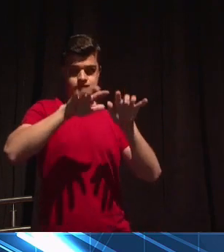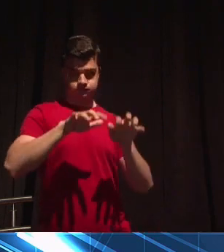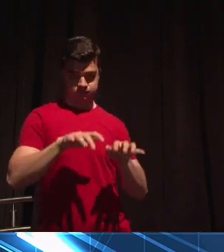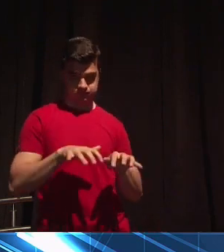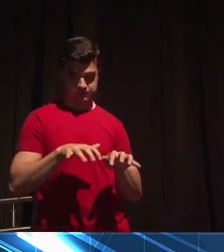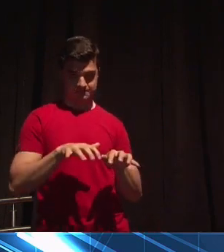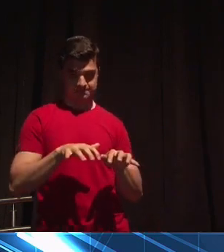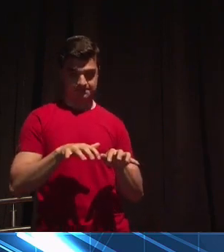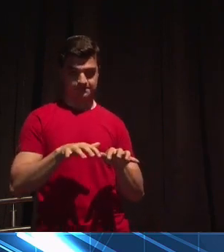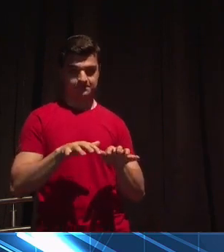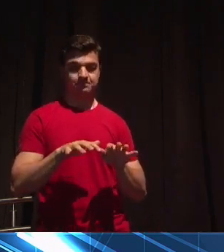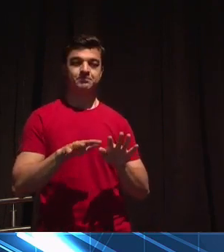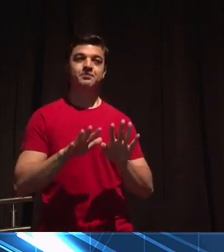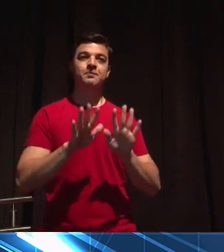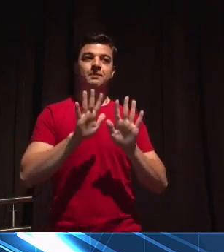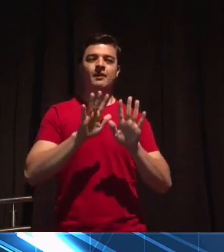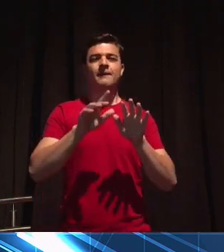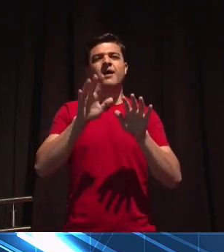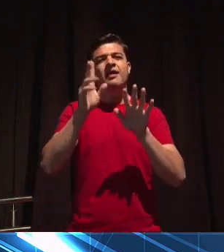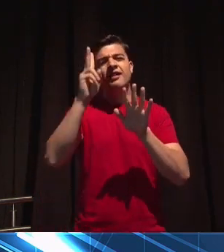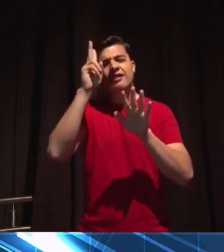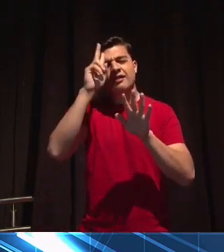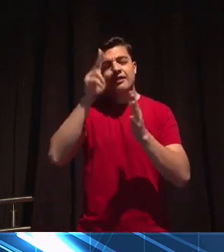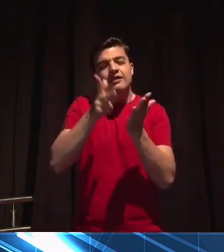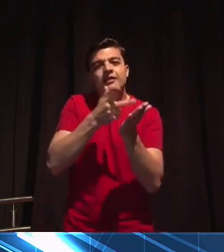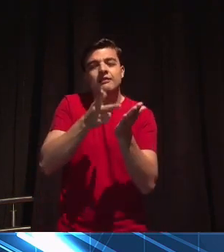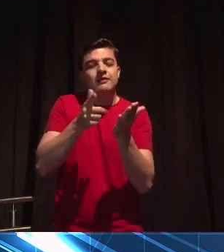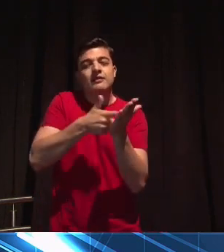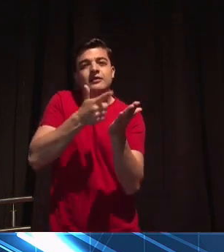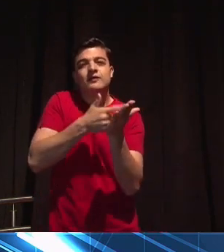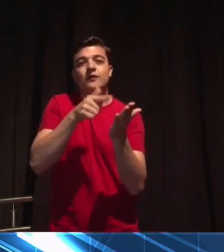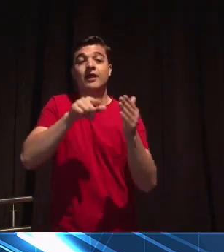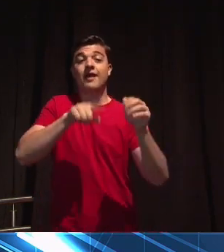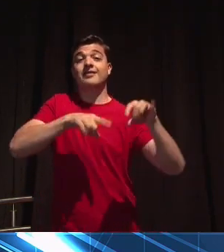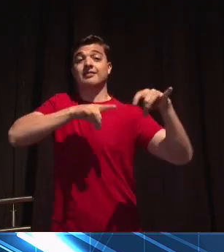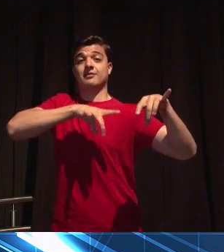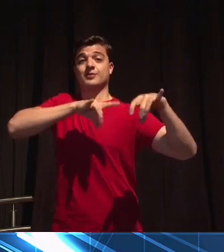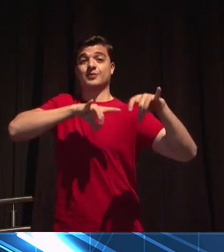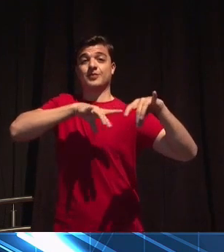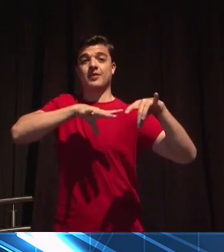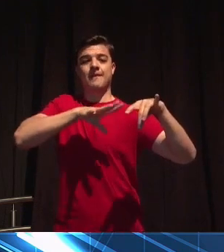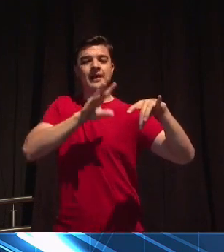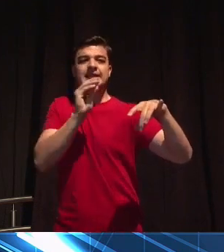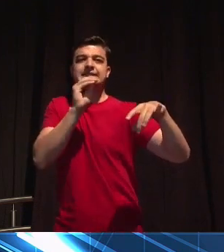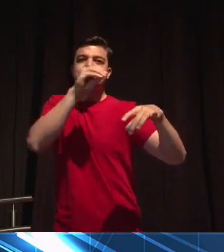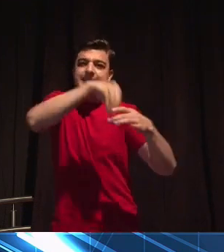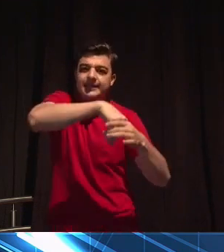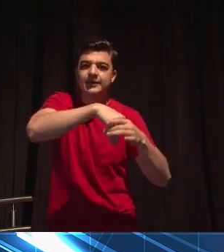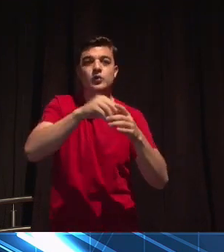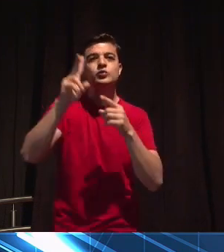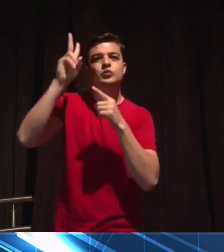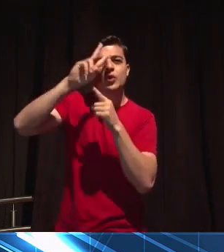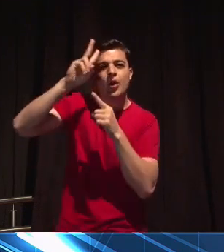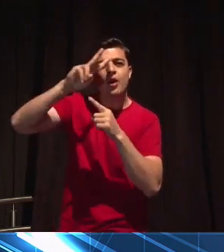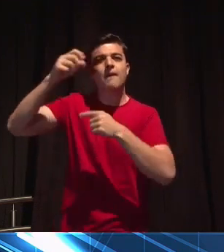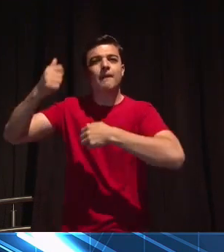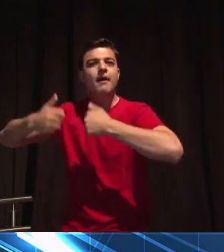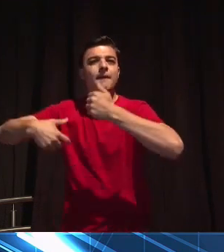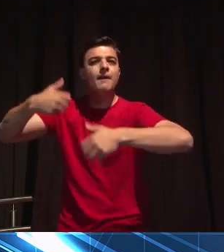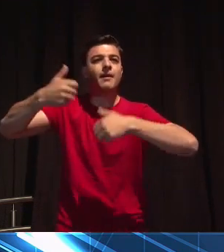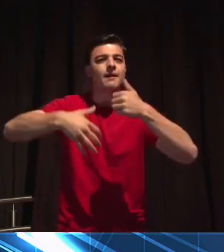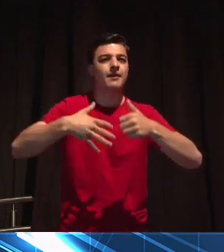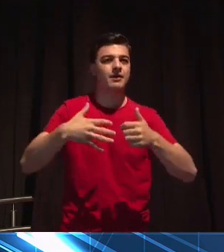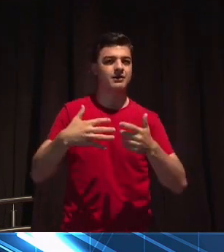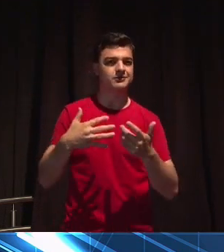um livro técnico ele tem história dá para contar uma história com o livro técnico pessoal